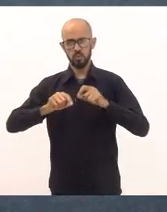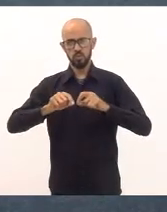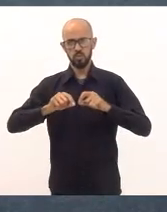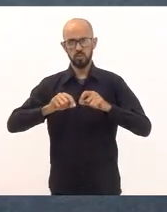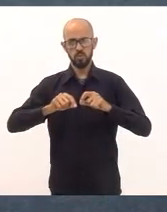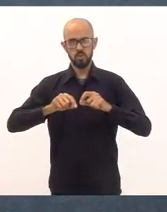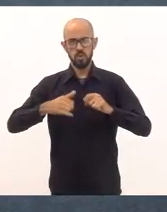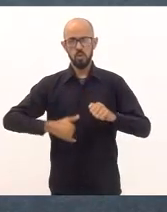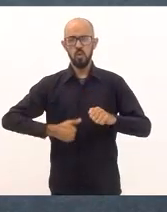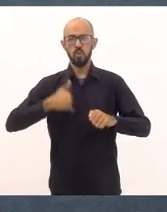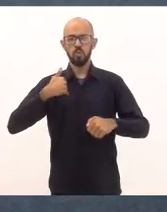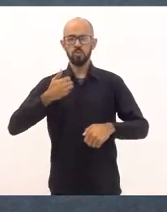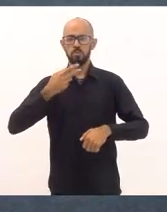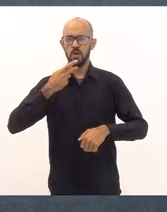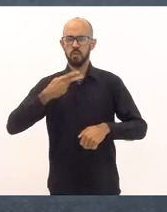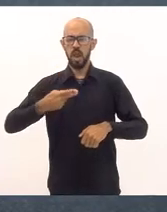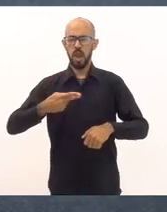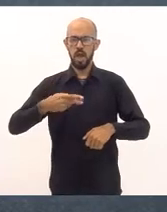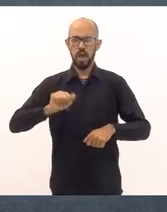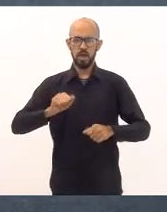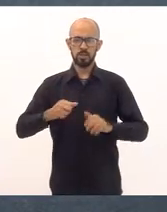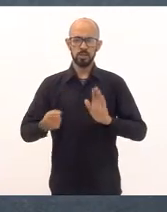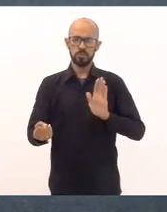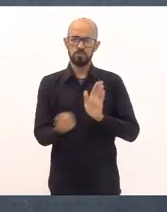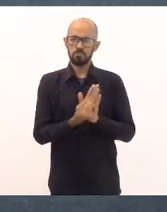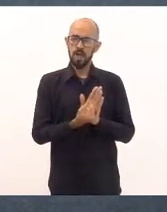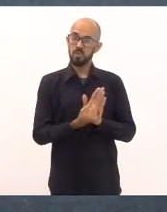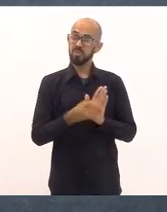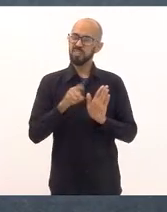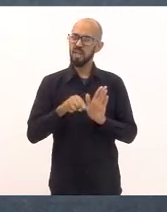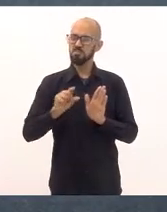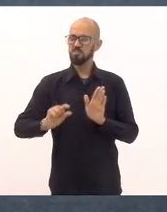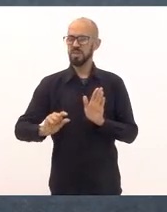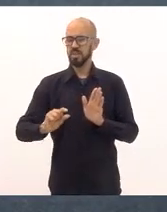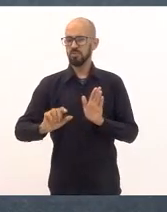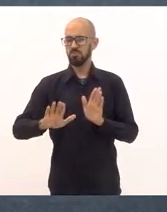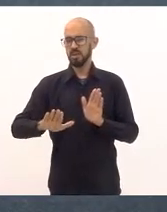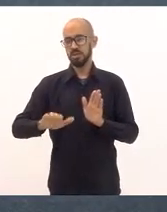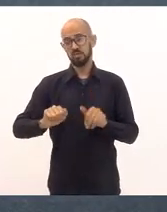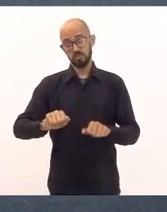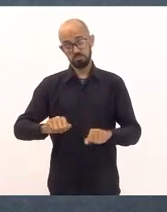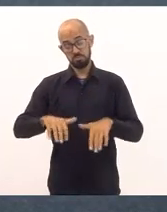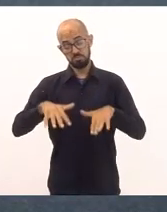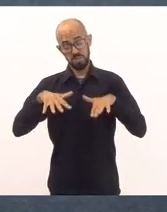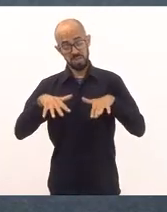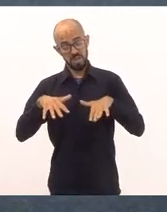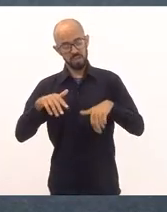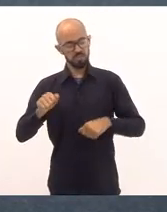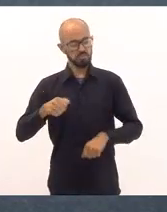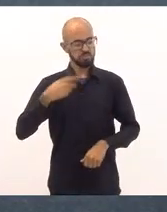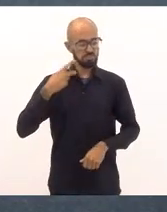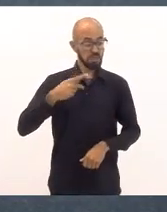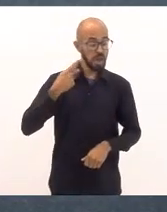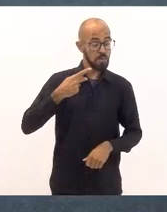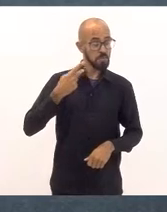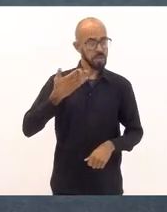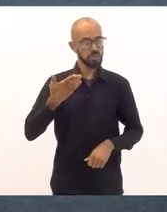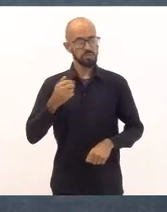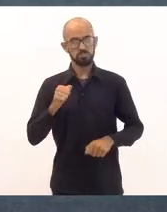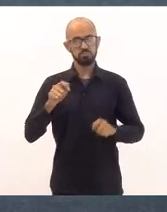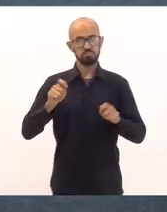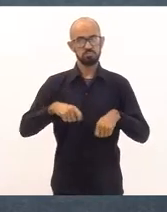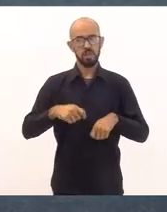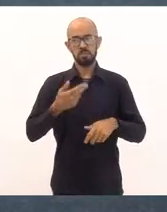falar nesse pequeno impacto. Mas como veio do plenário, como veio do parlamento, não se poderia